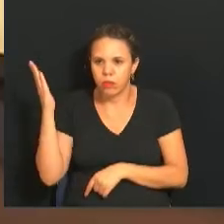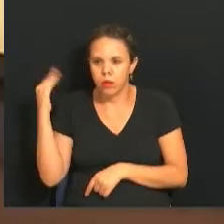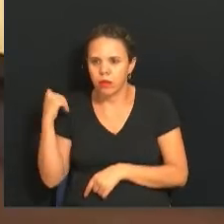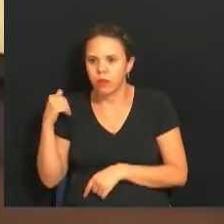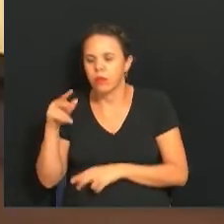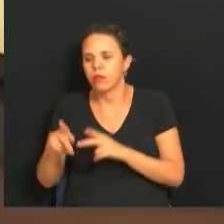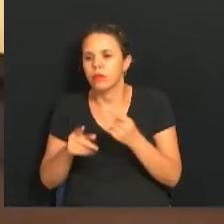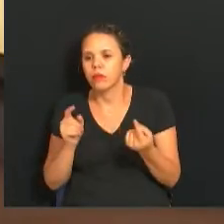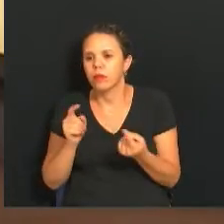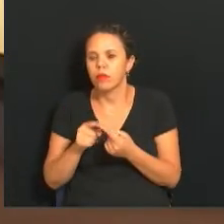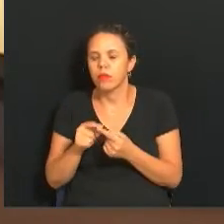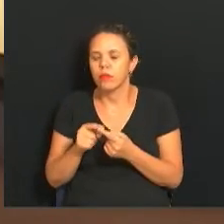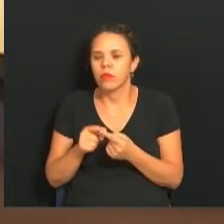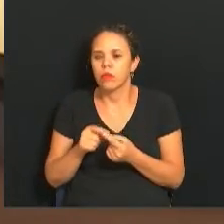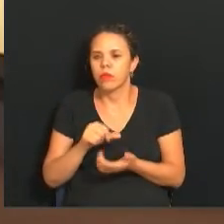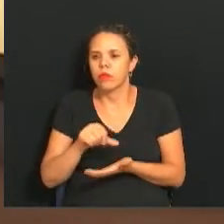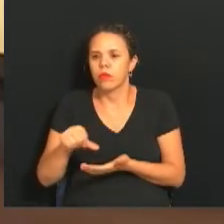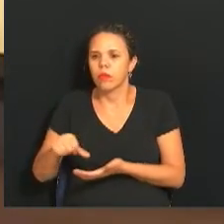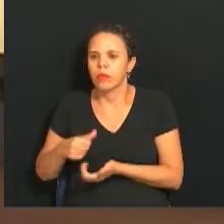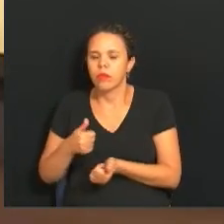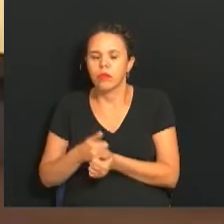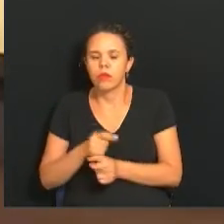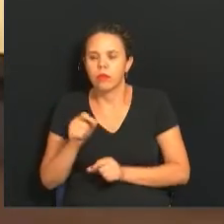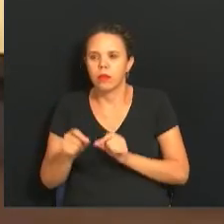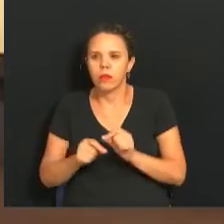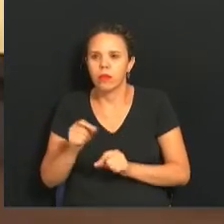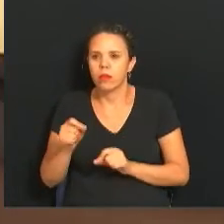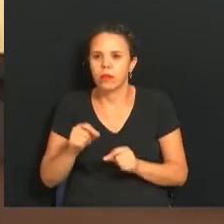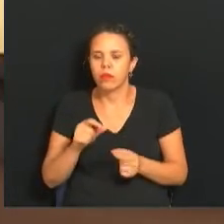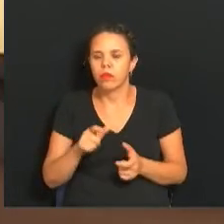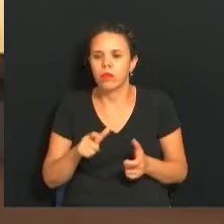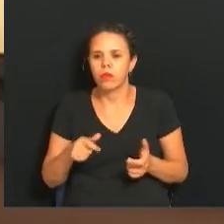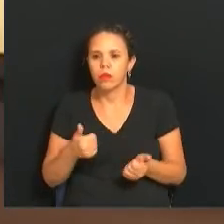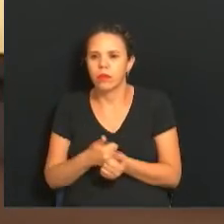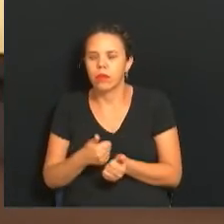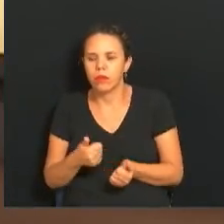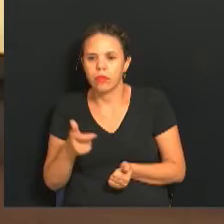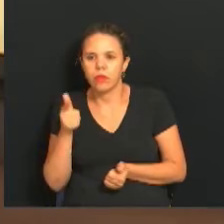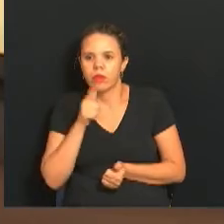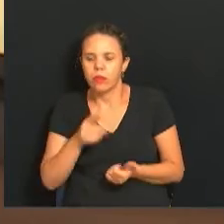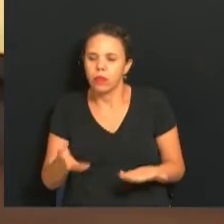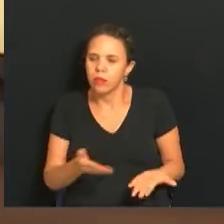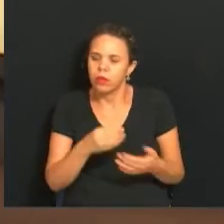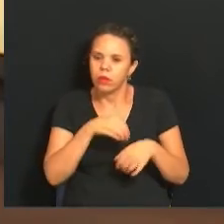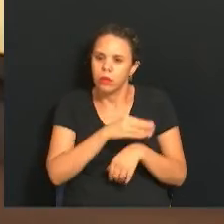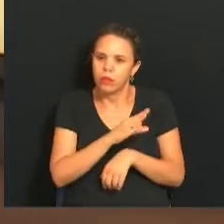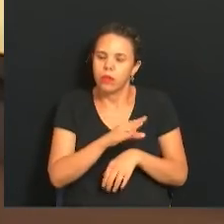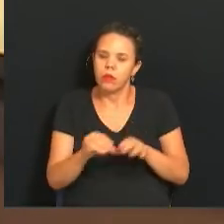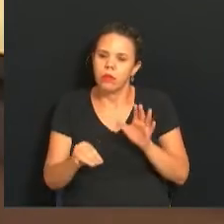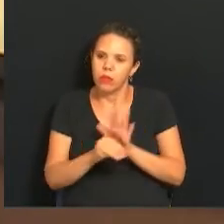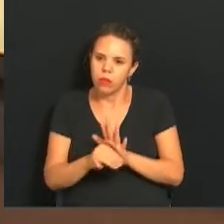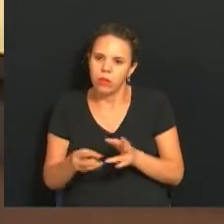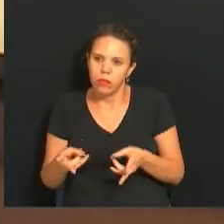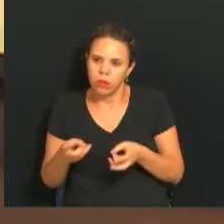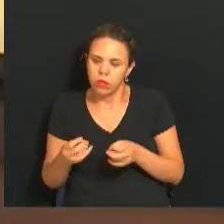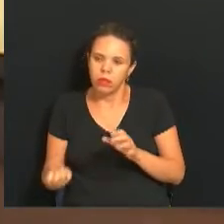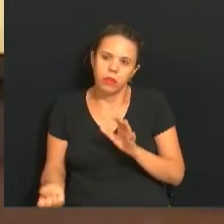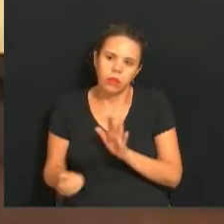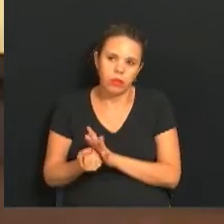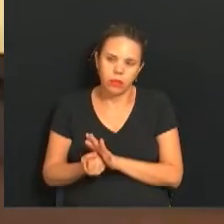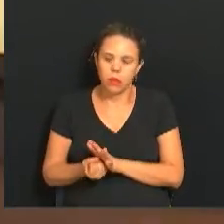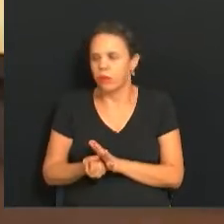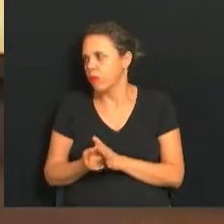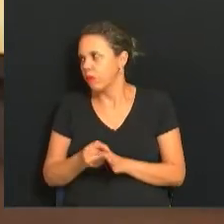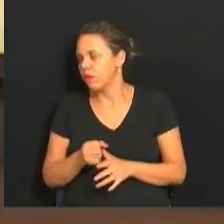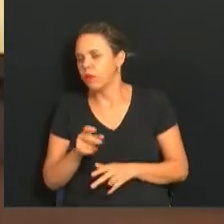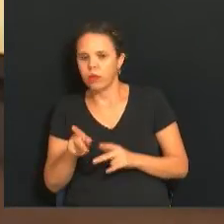público-alvo da região, meu público-alvo local, e eu conseguir levar toda a identificação da marca para os looks